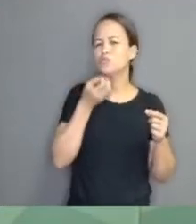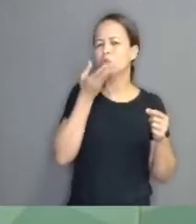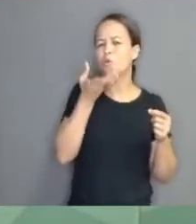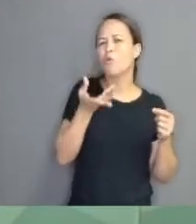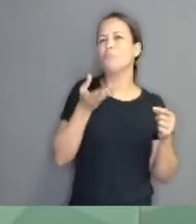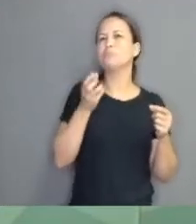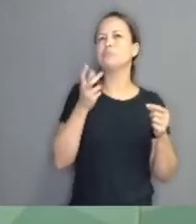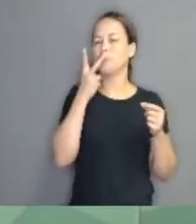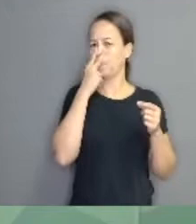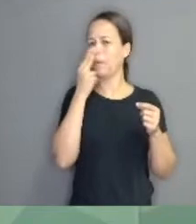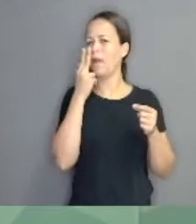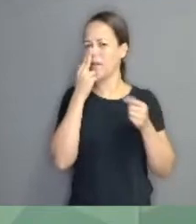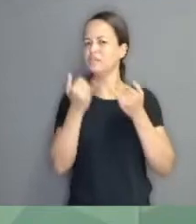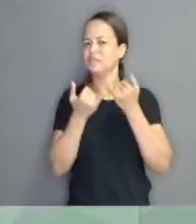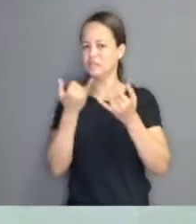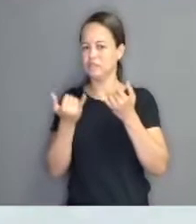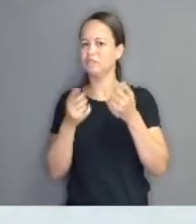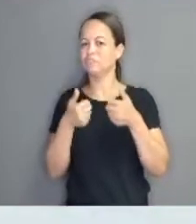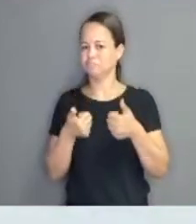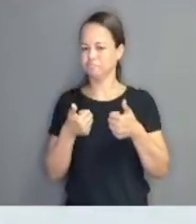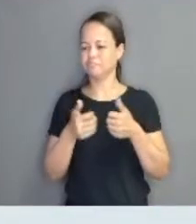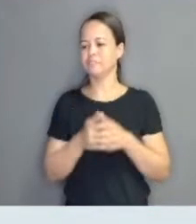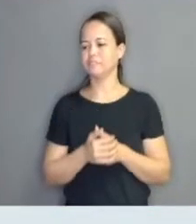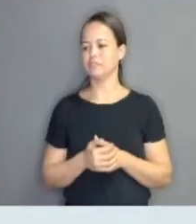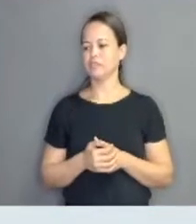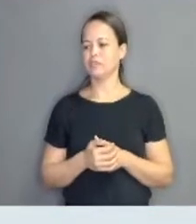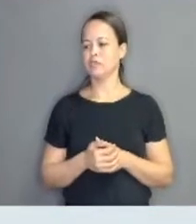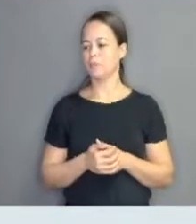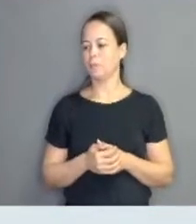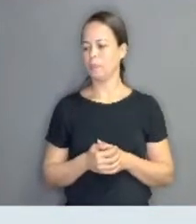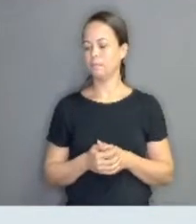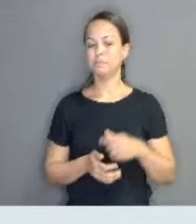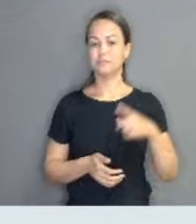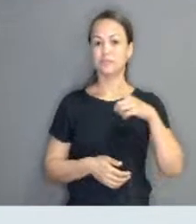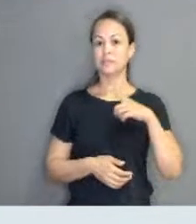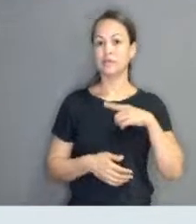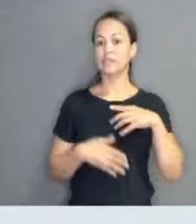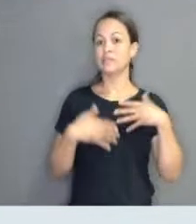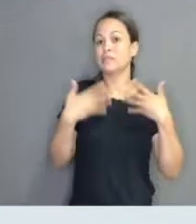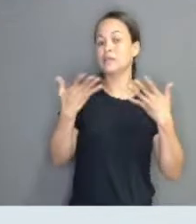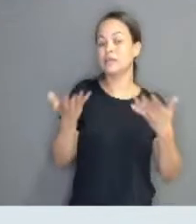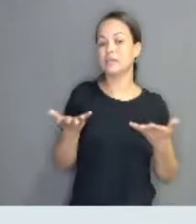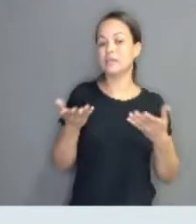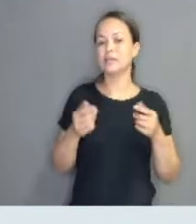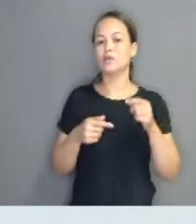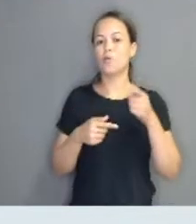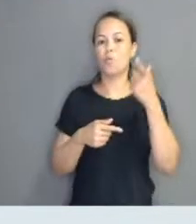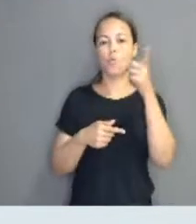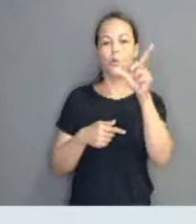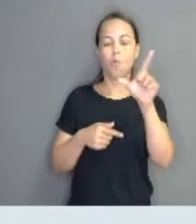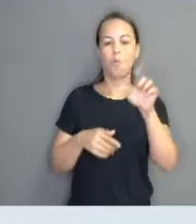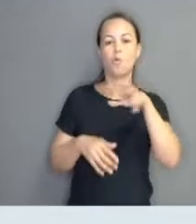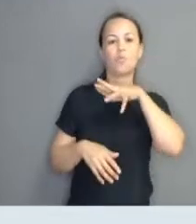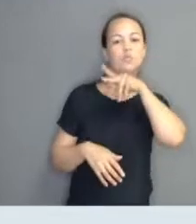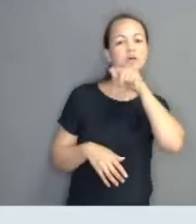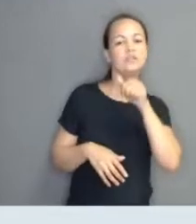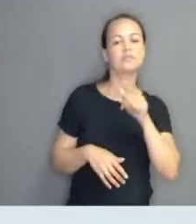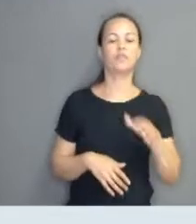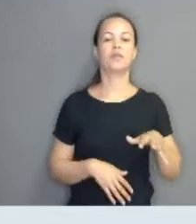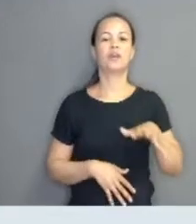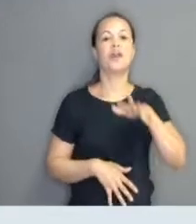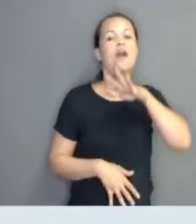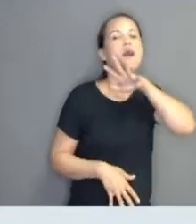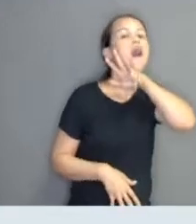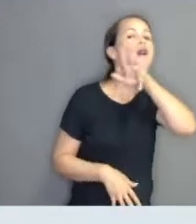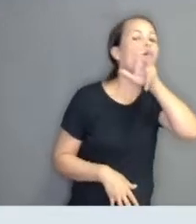vamos ver o nome de outros animais agora esse daqui né um